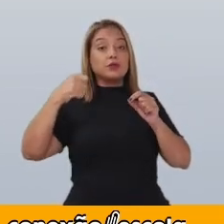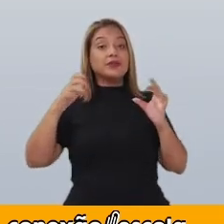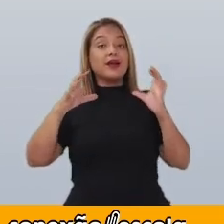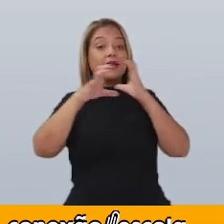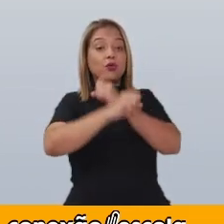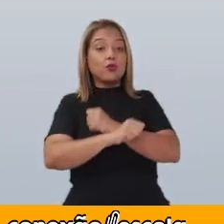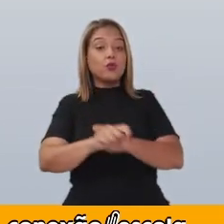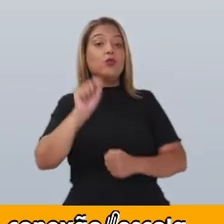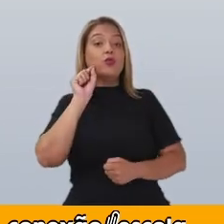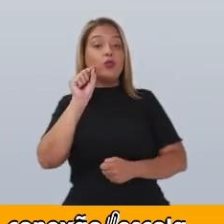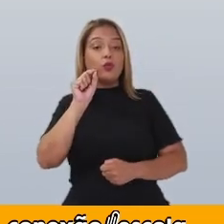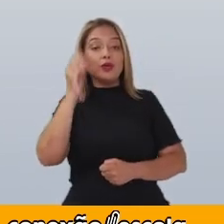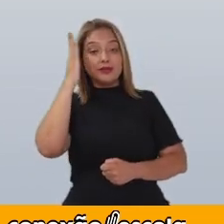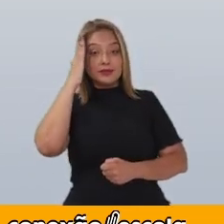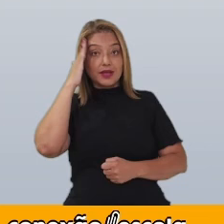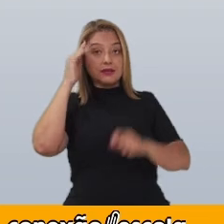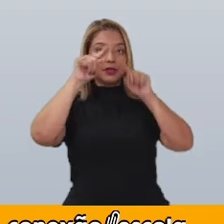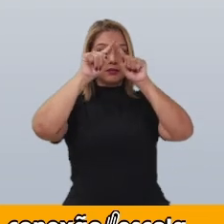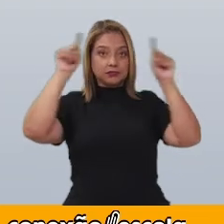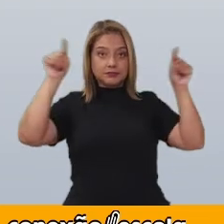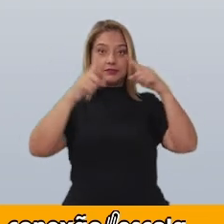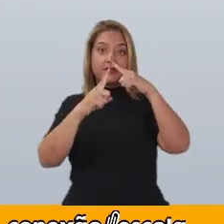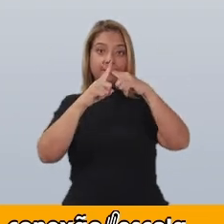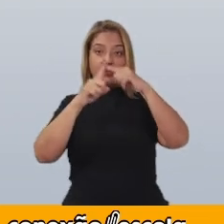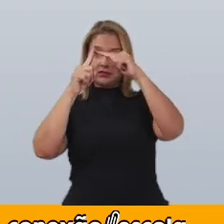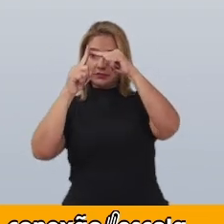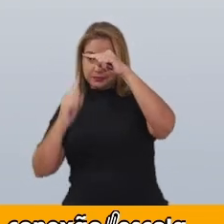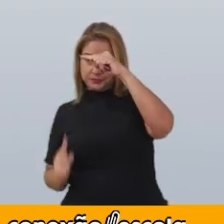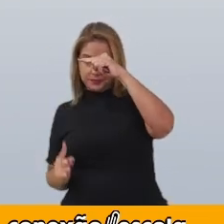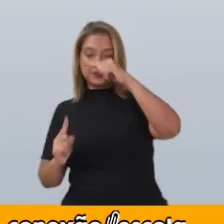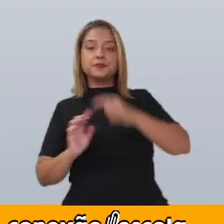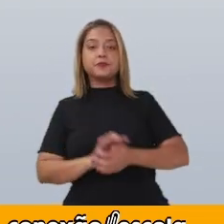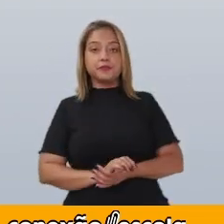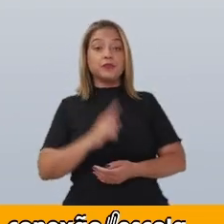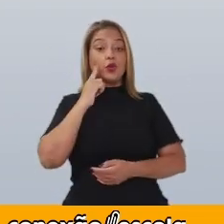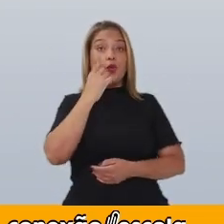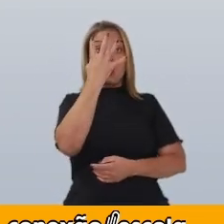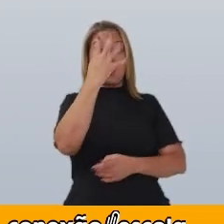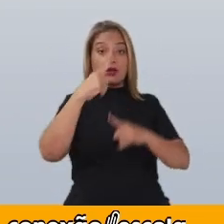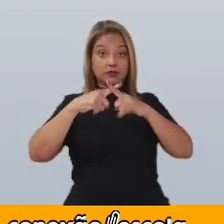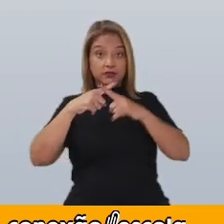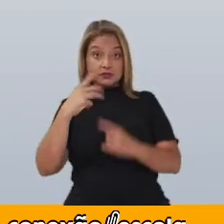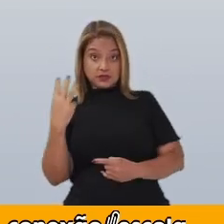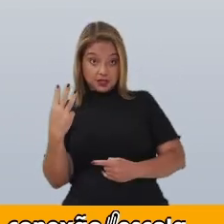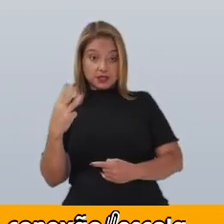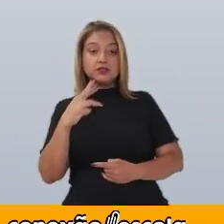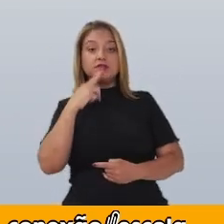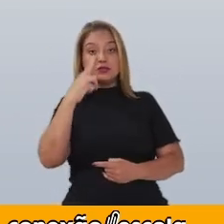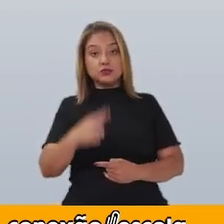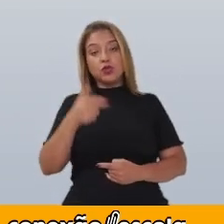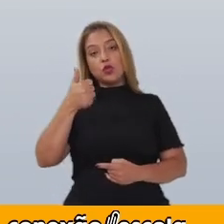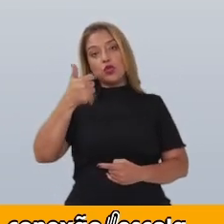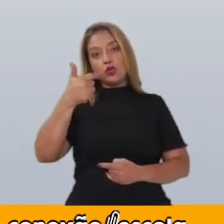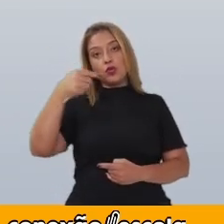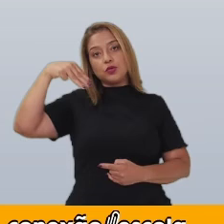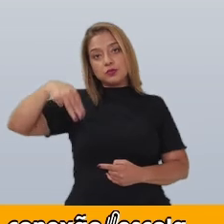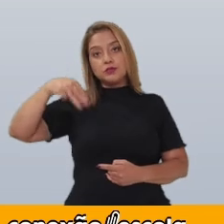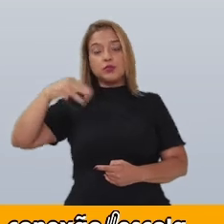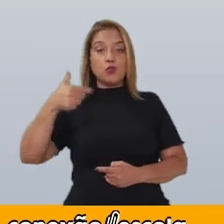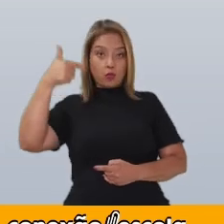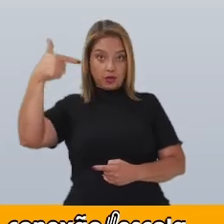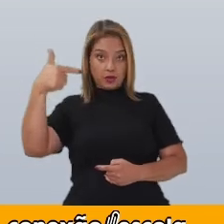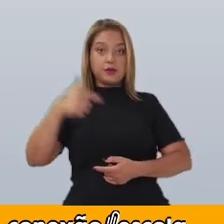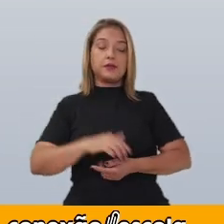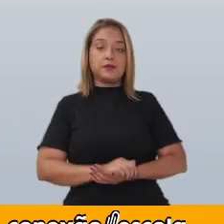calcular comprimento vezes largura. 4 vezes 3, 12 metros